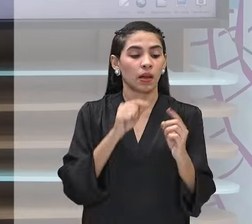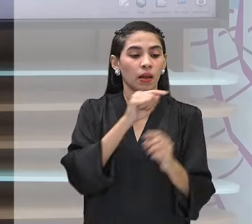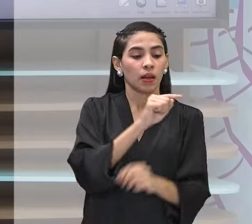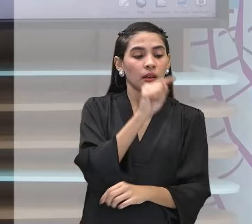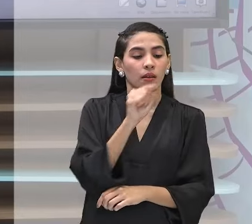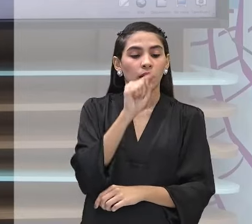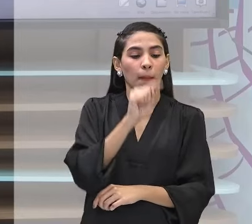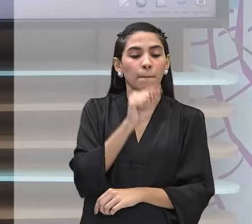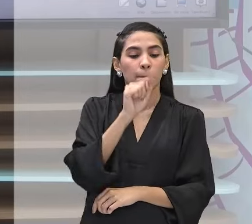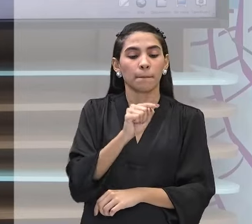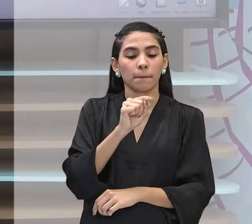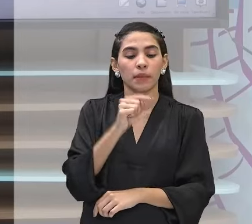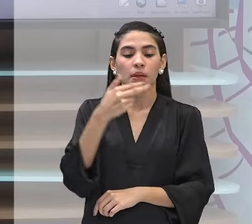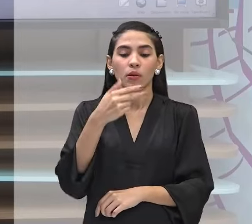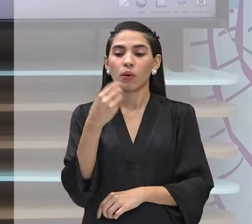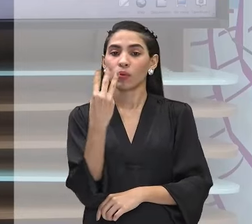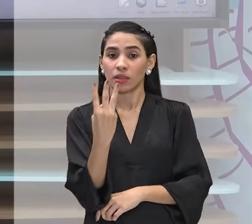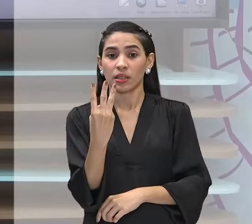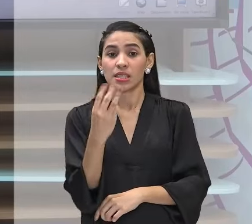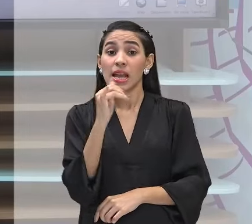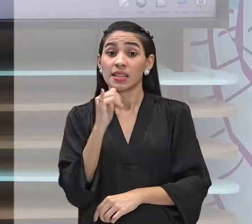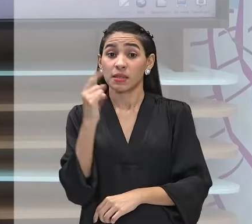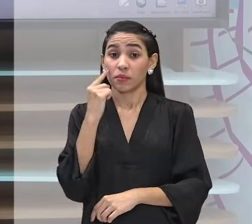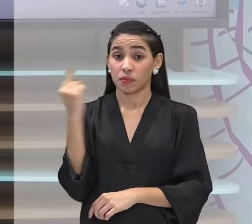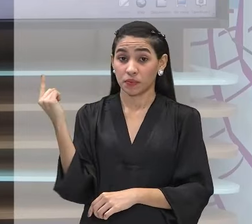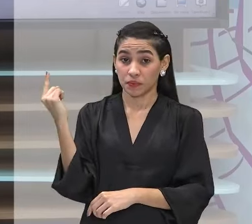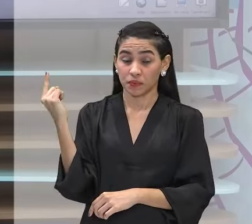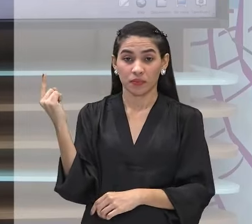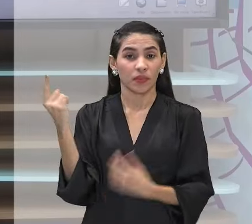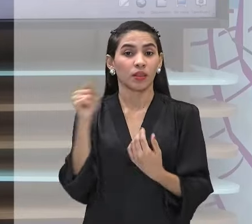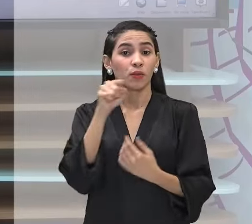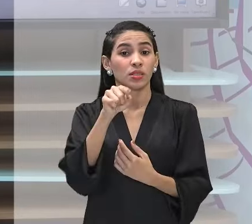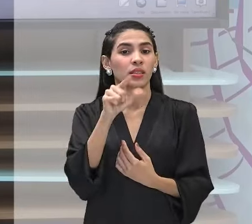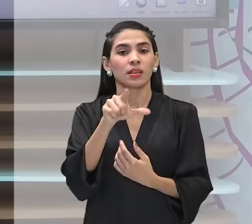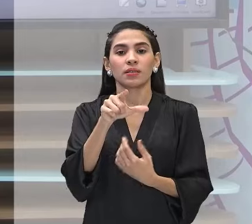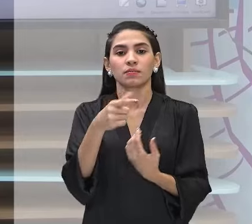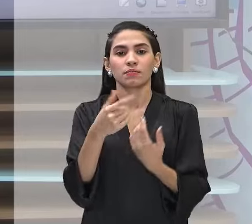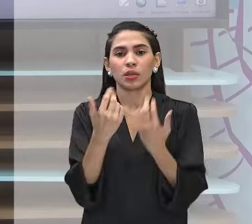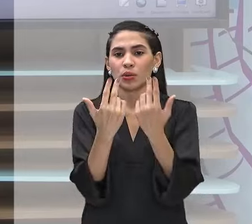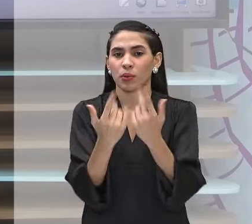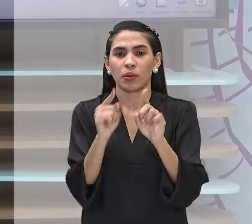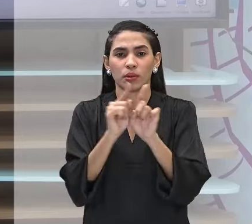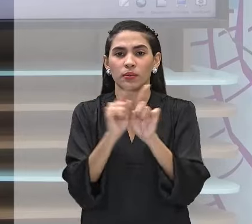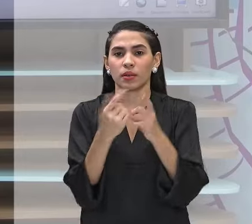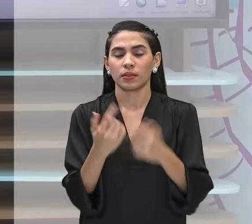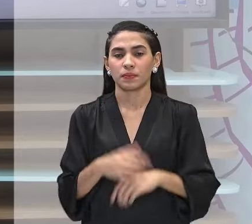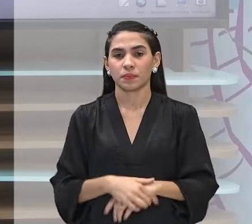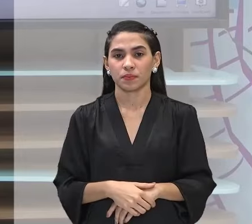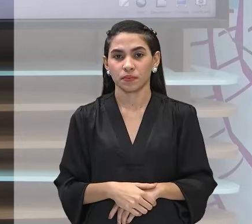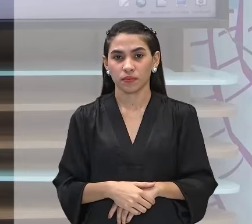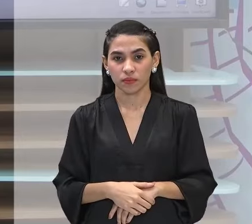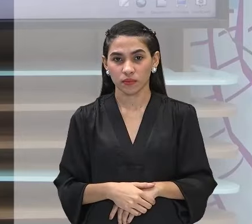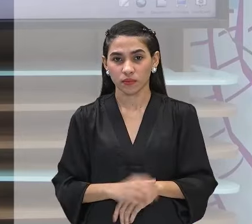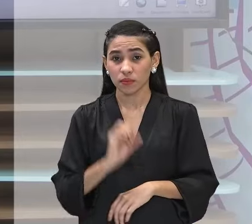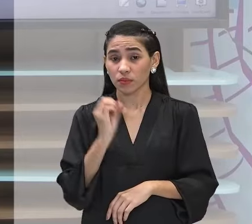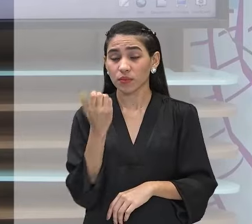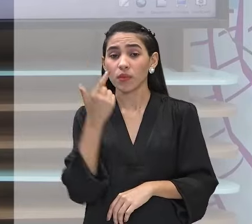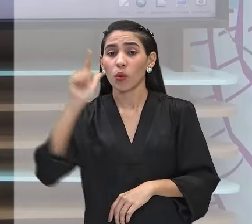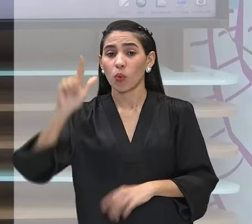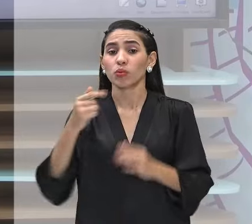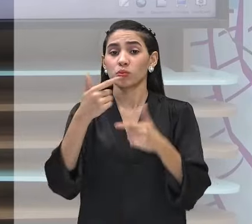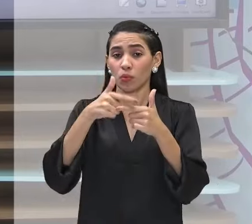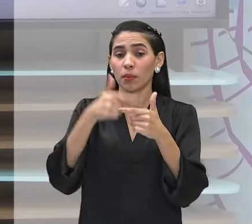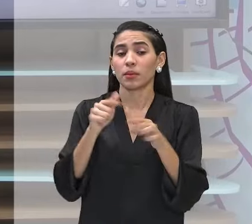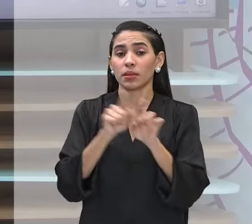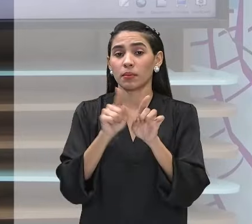como está sendo esse caso Então você vai pegar exatamente o que ele tá dando outros problemas às